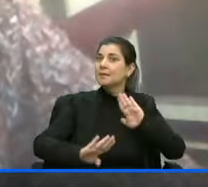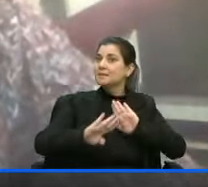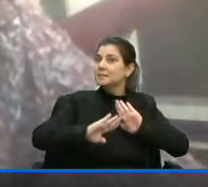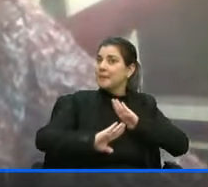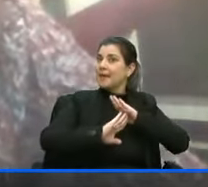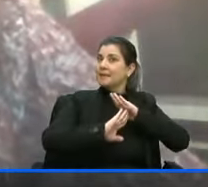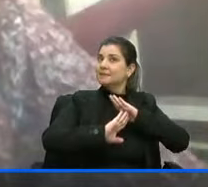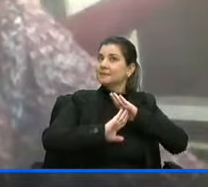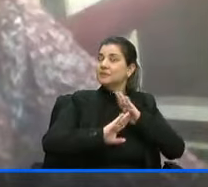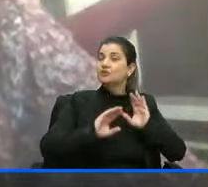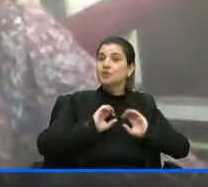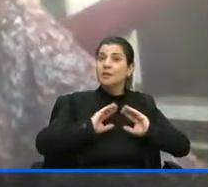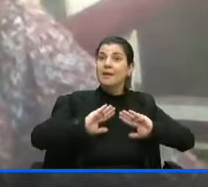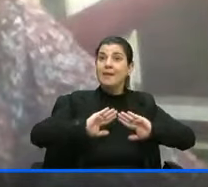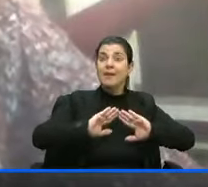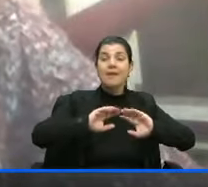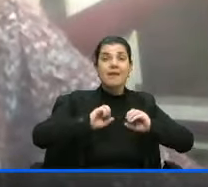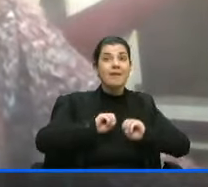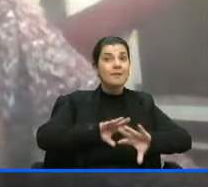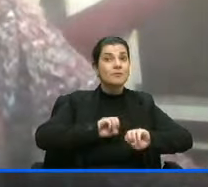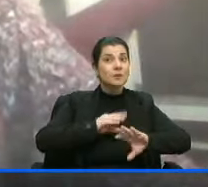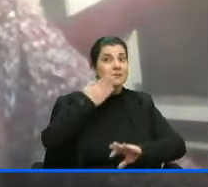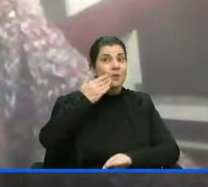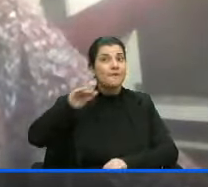na cidade de Porto Alegre.